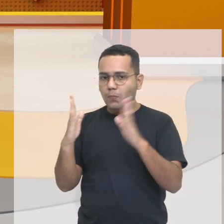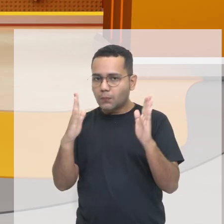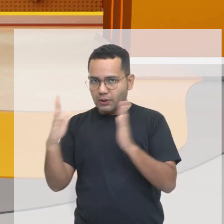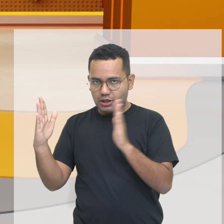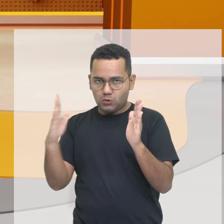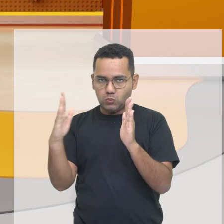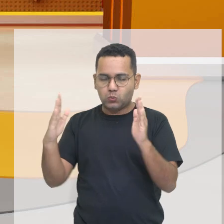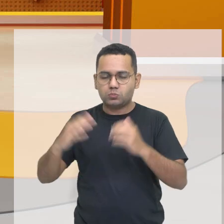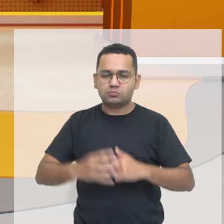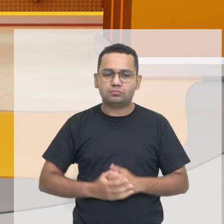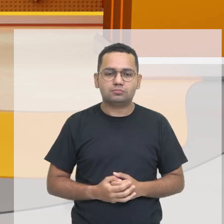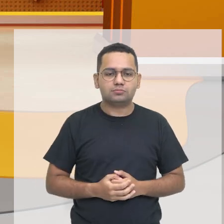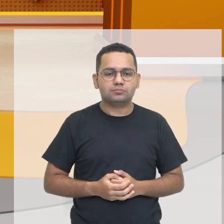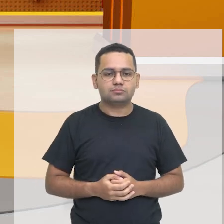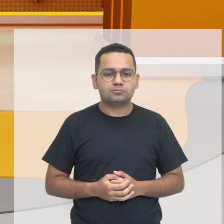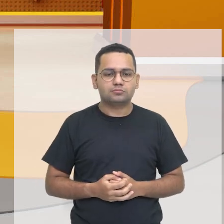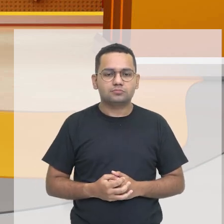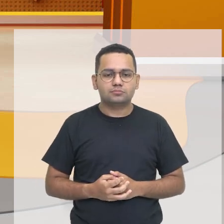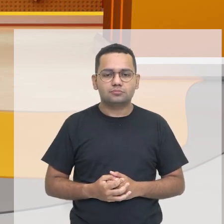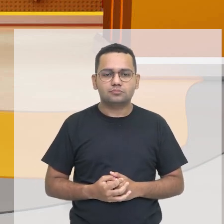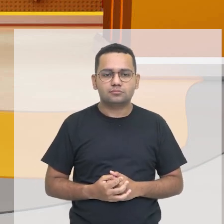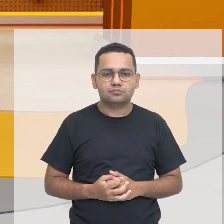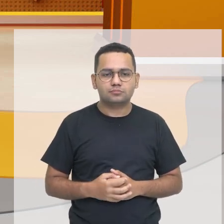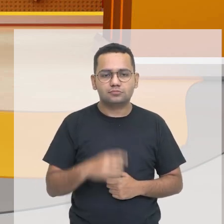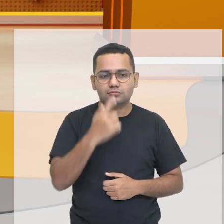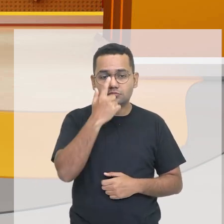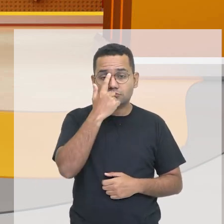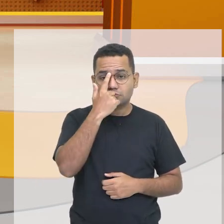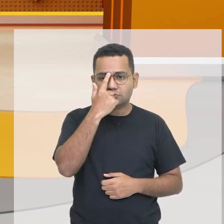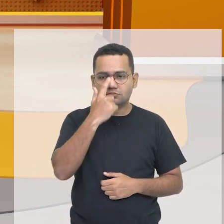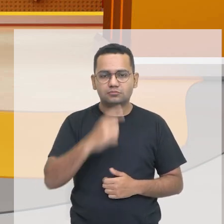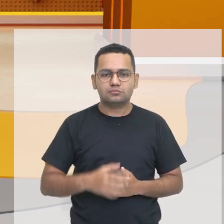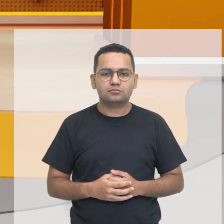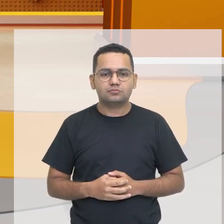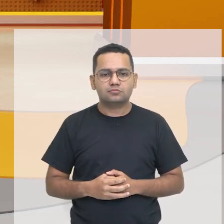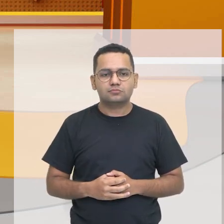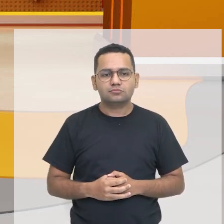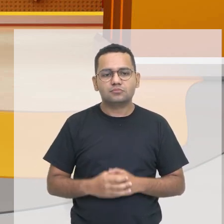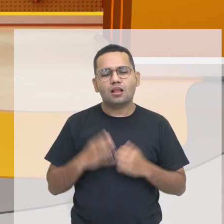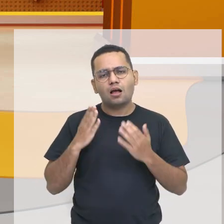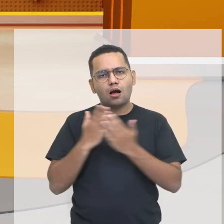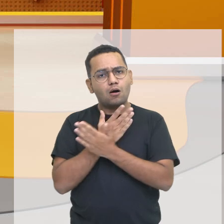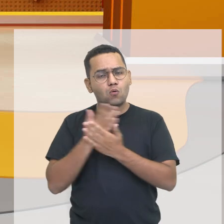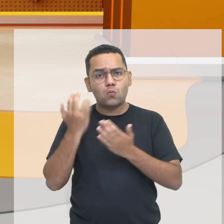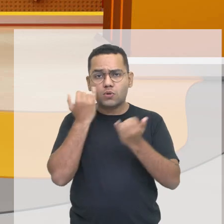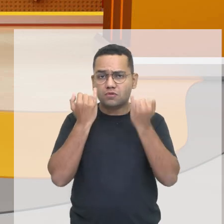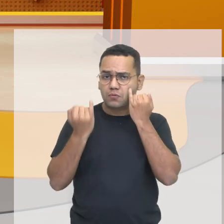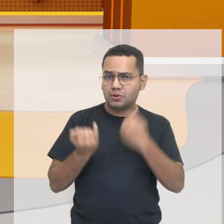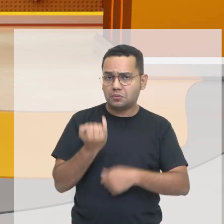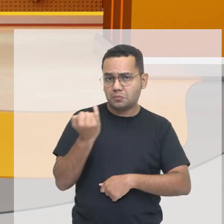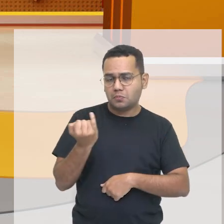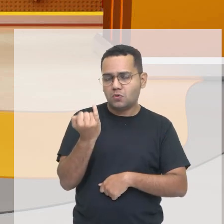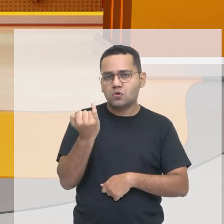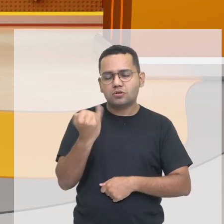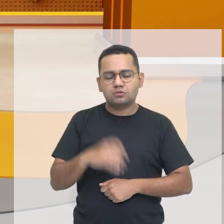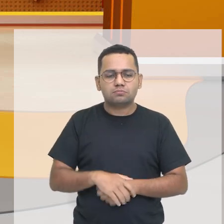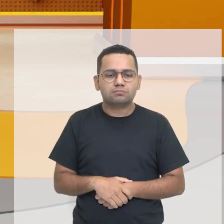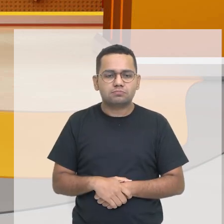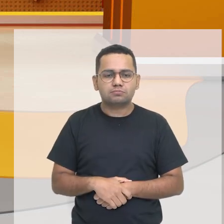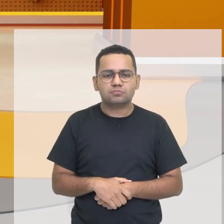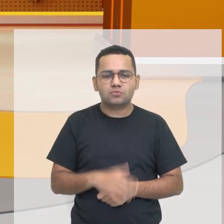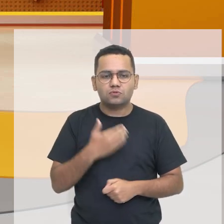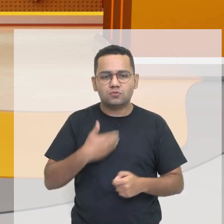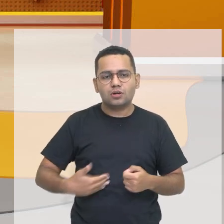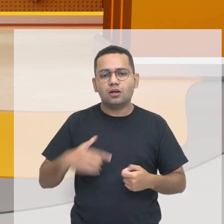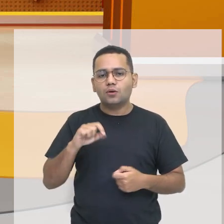1974 e fica até 1979. E tem algumas características desse governo, né? Vamos observar um